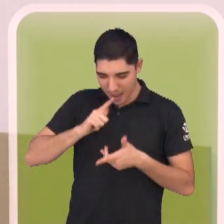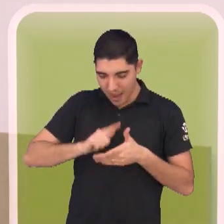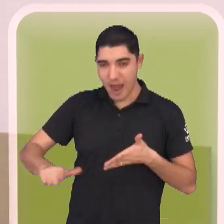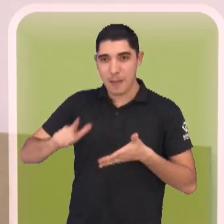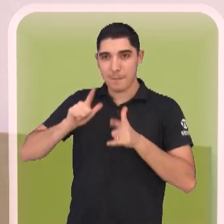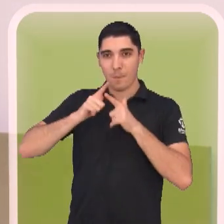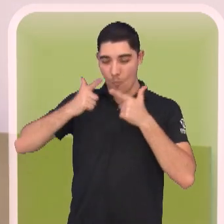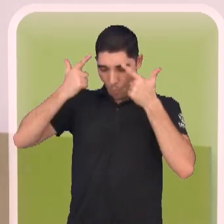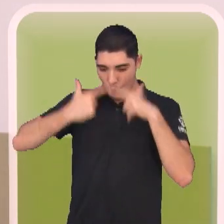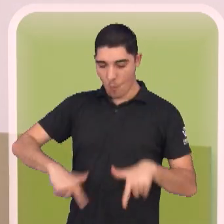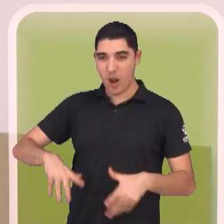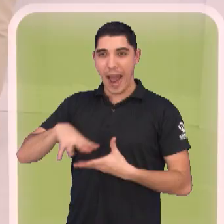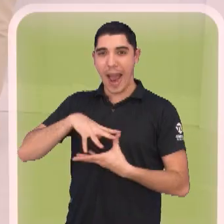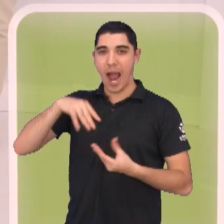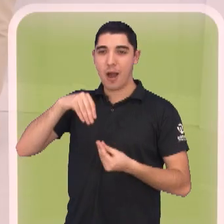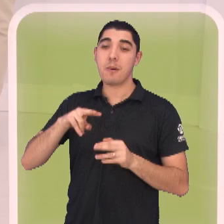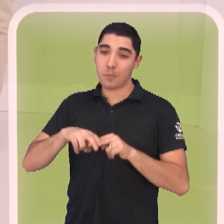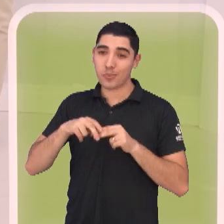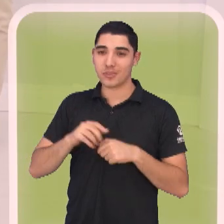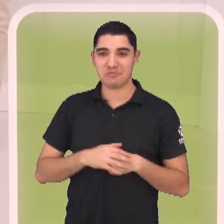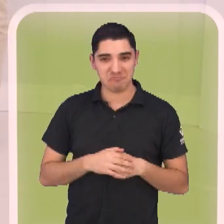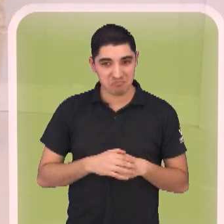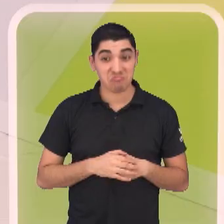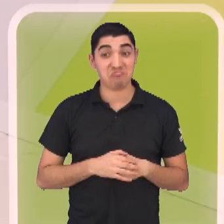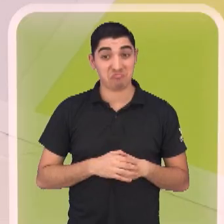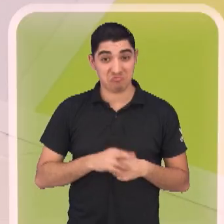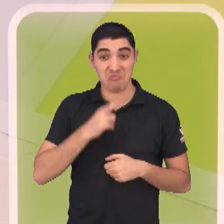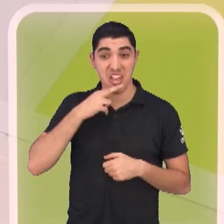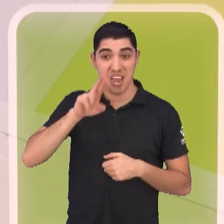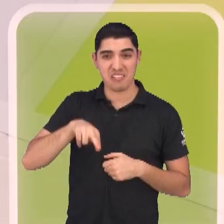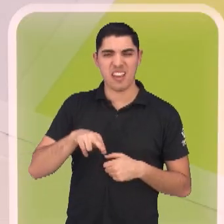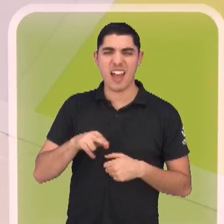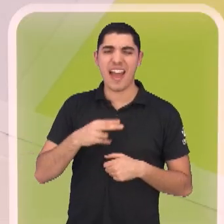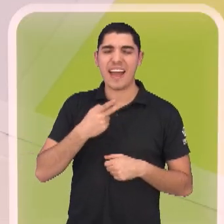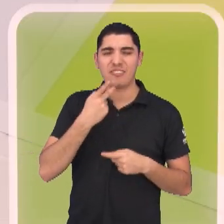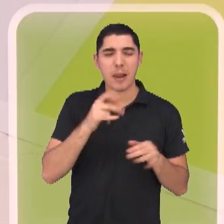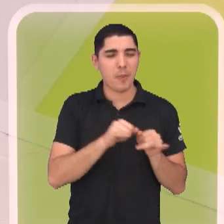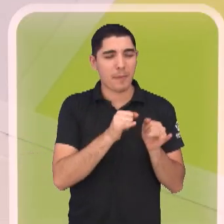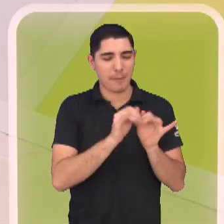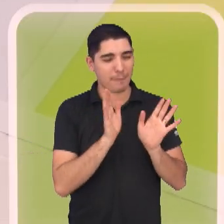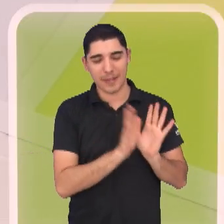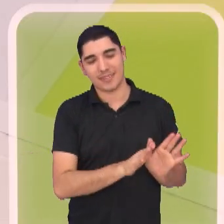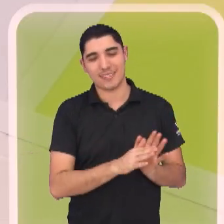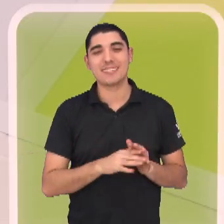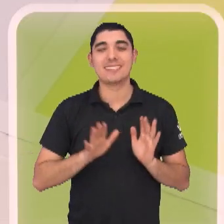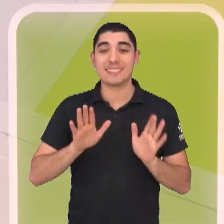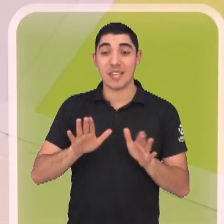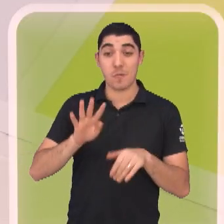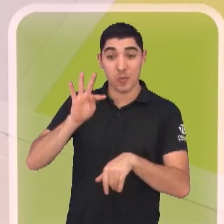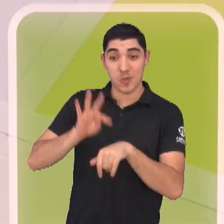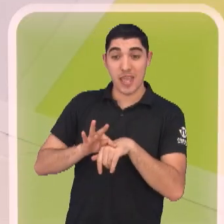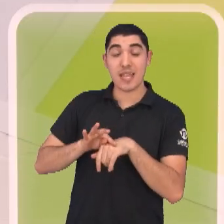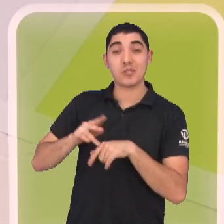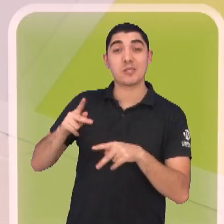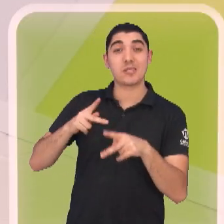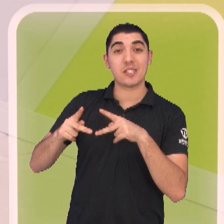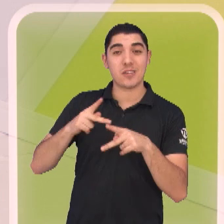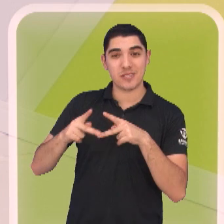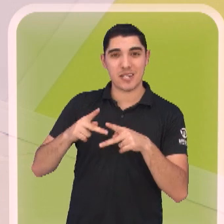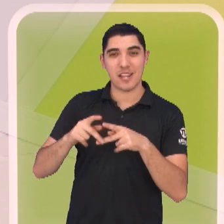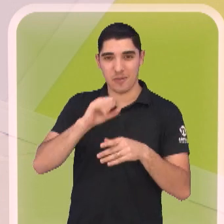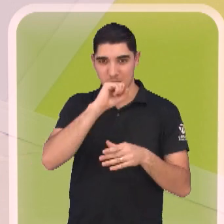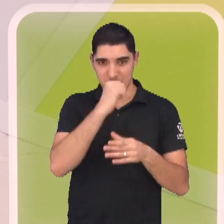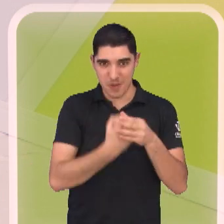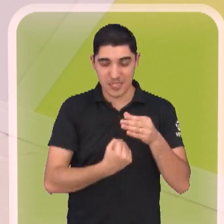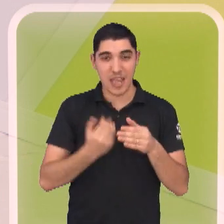sua alma e é isso foi bem parar de papagaiada aqui o detalhe é o seguinte ó O técnico do São José basquetebol se